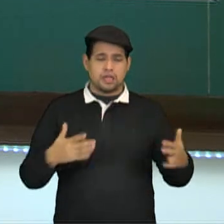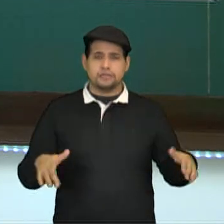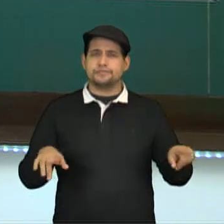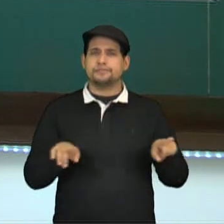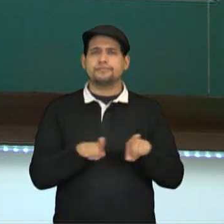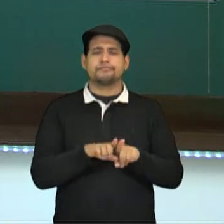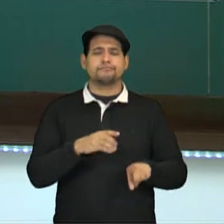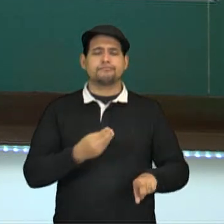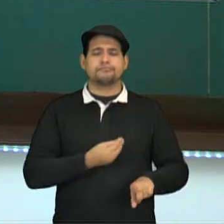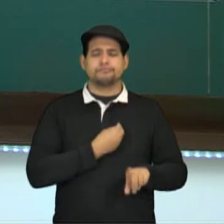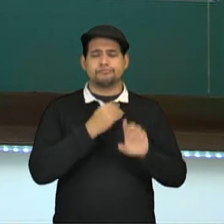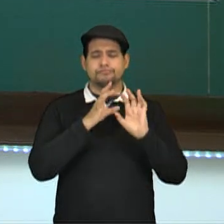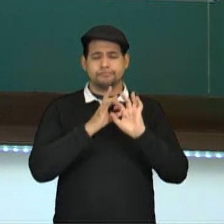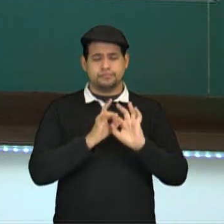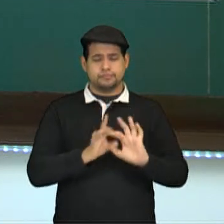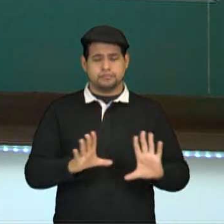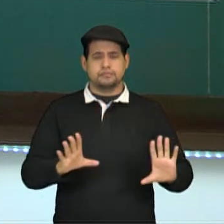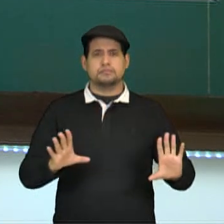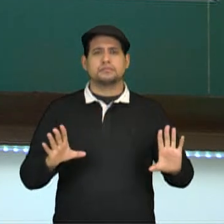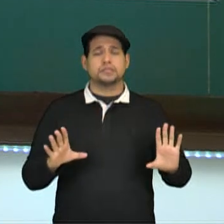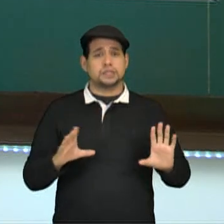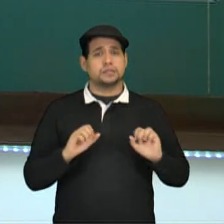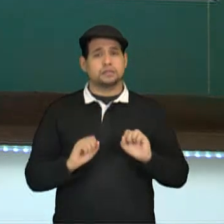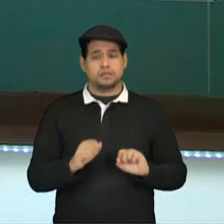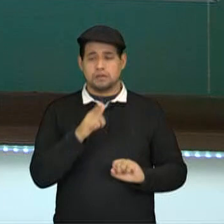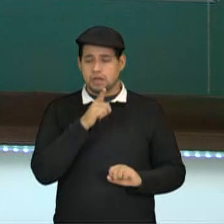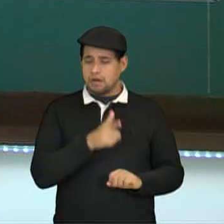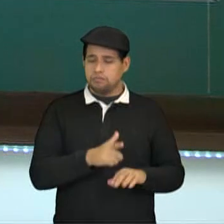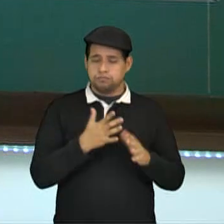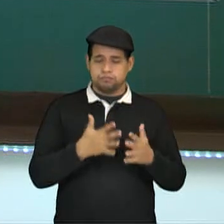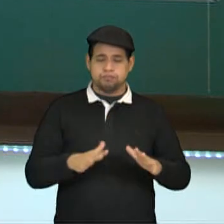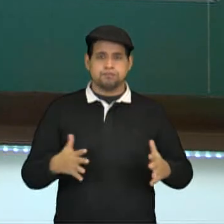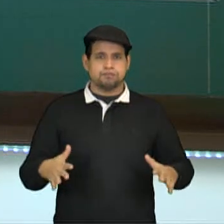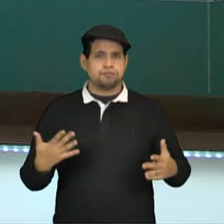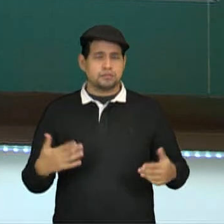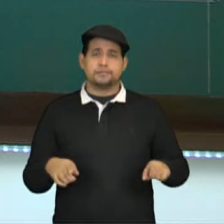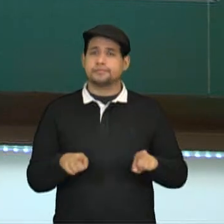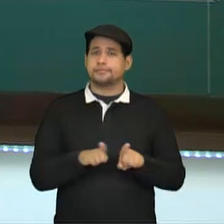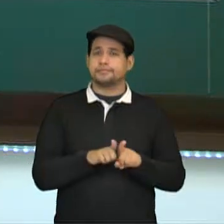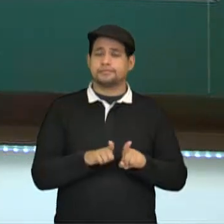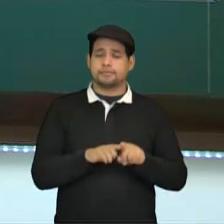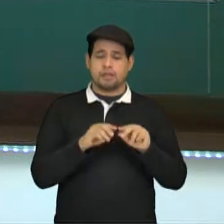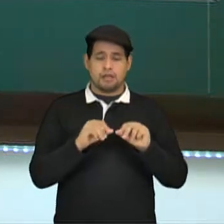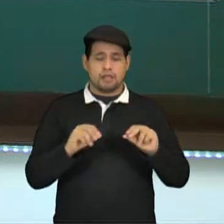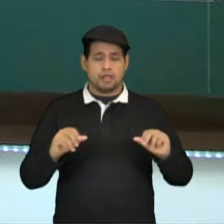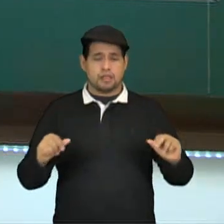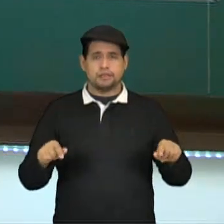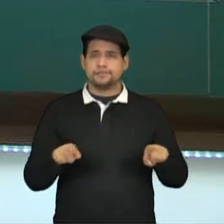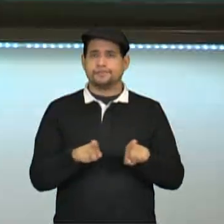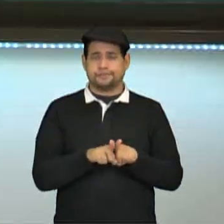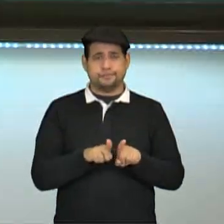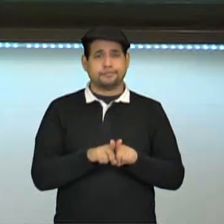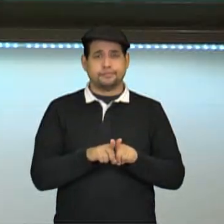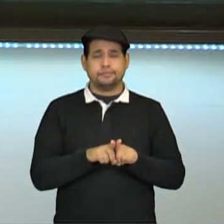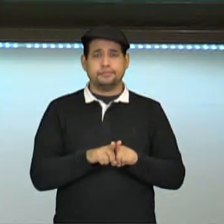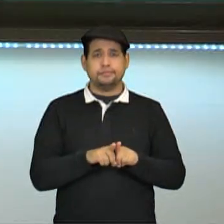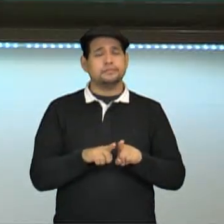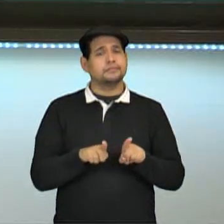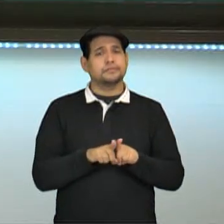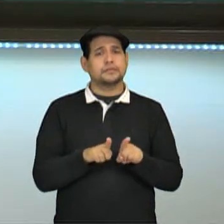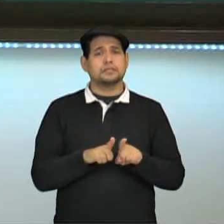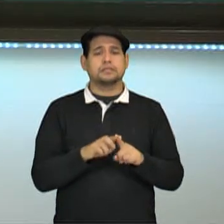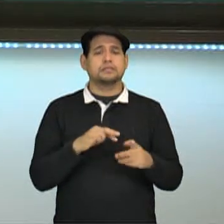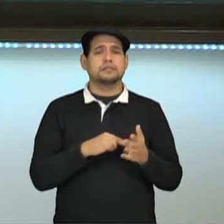vida livre, eles podem estar no ambiente aquático, no ambiente terrestre e eles